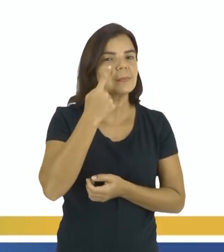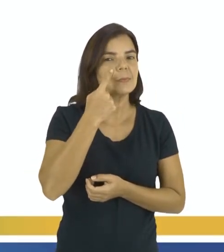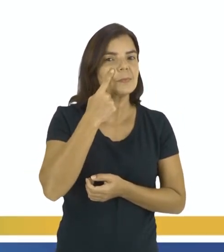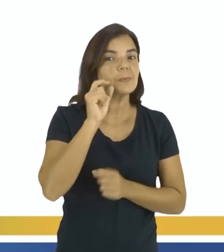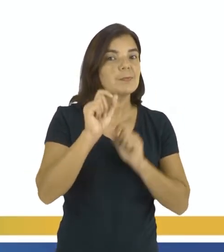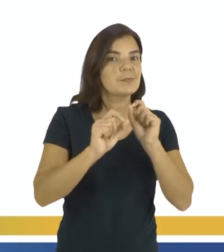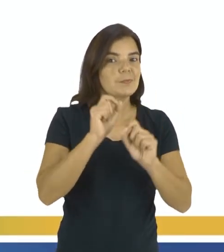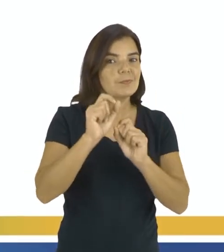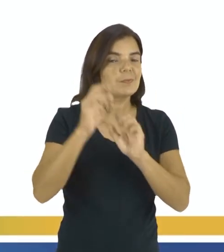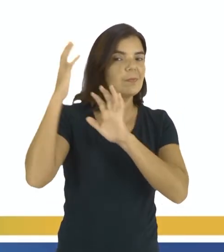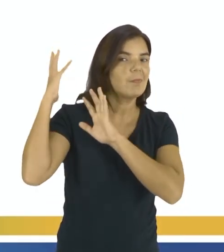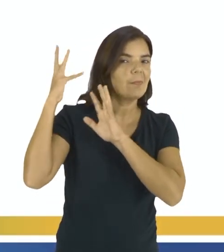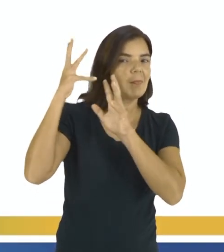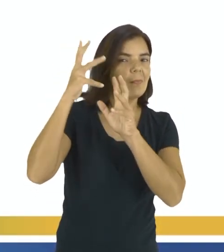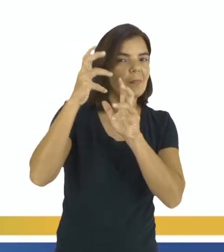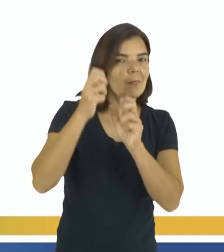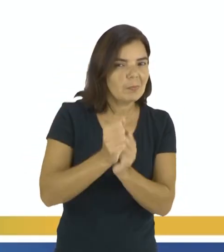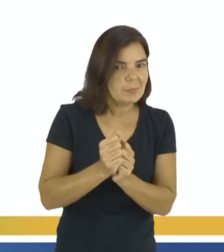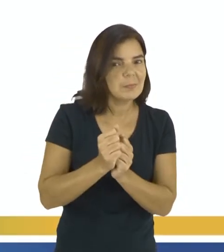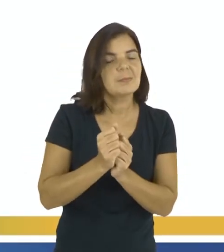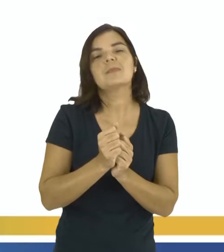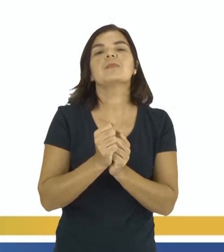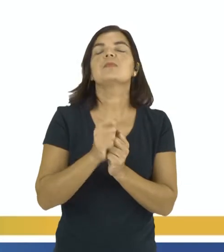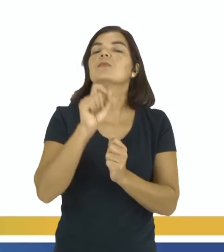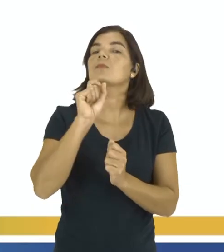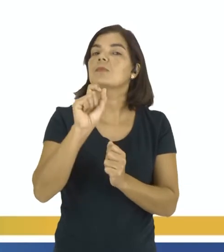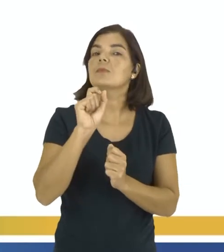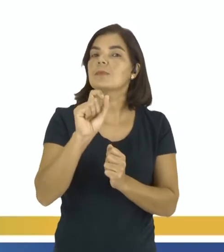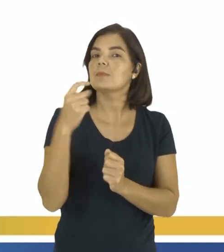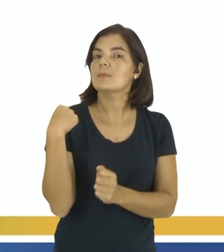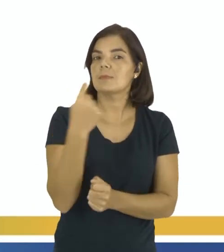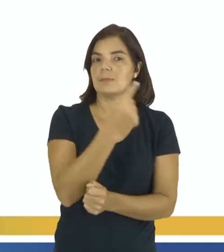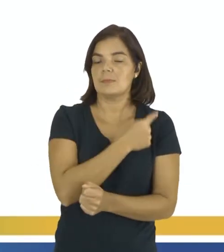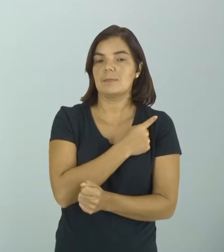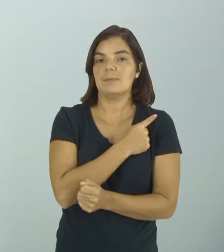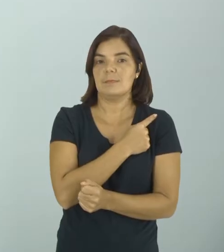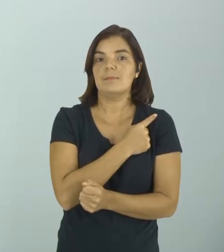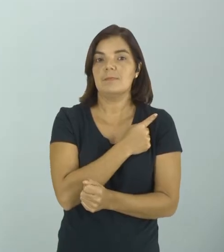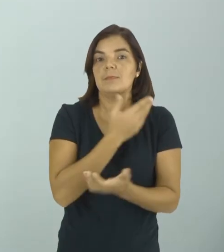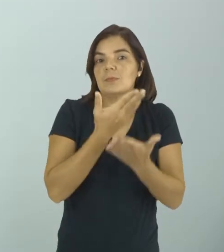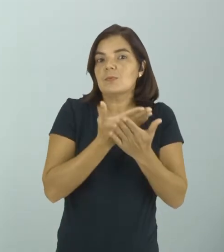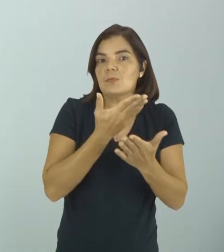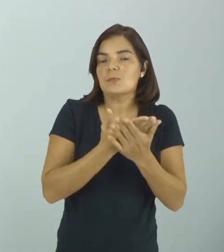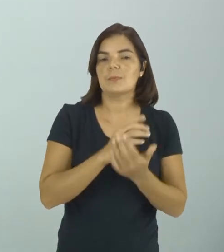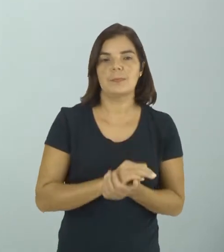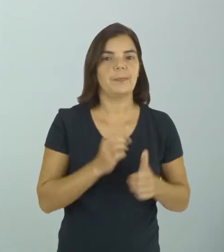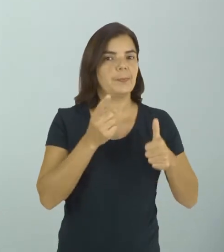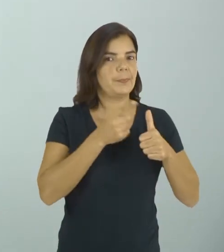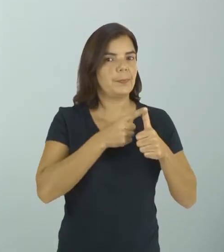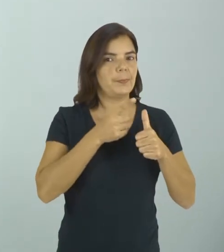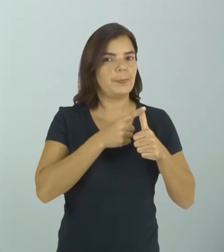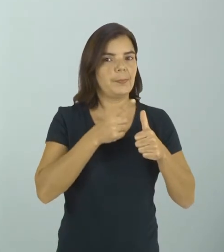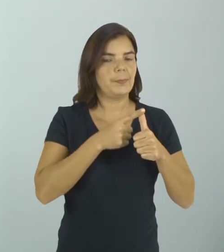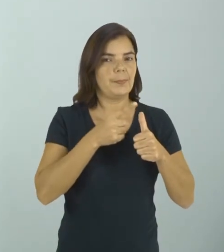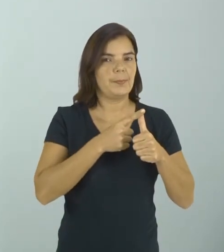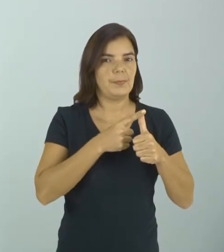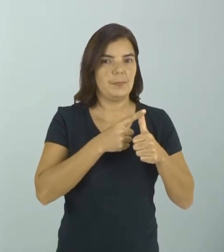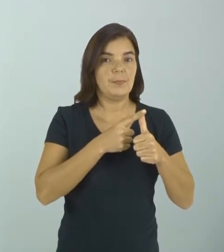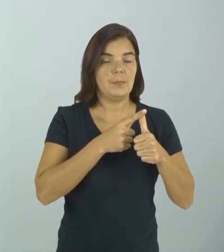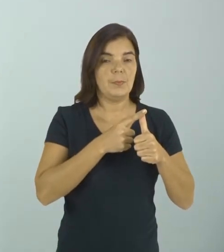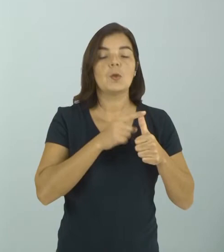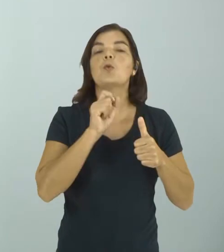uma revisão, uma retomada do que nós tratamos nessa aula. Primeiro,